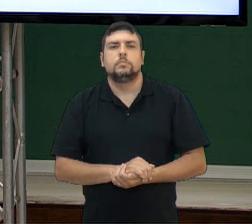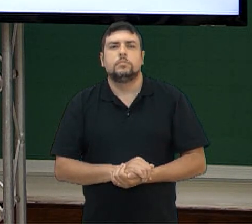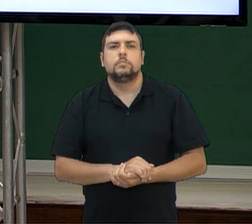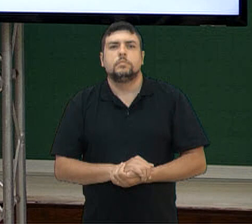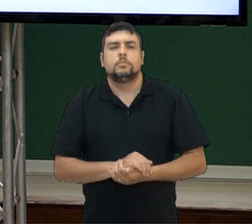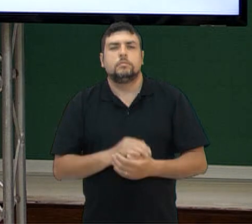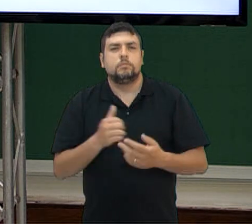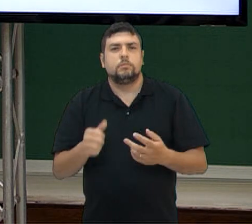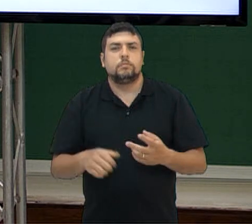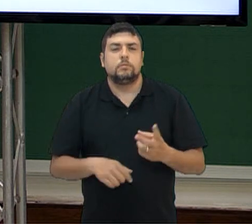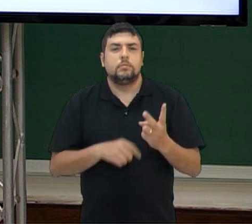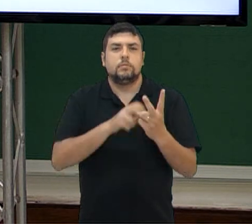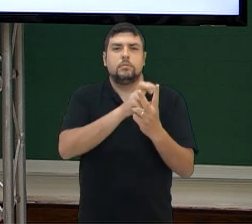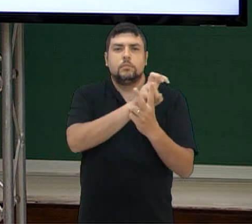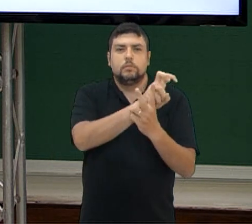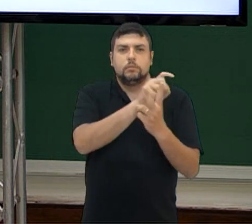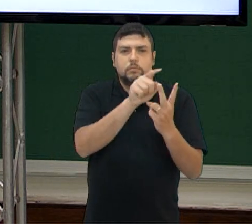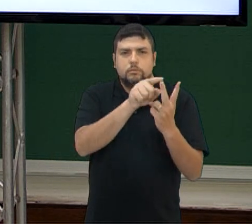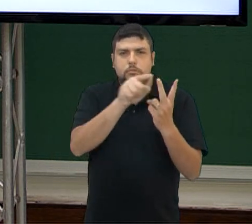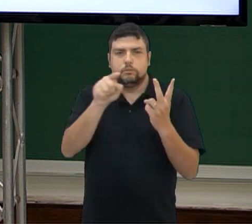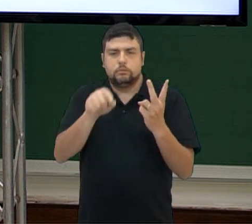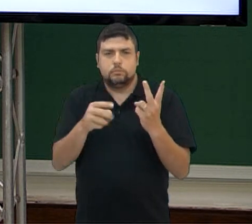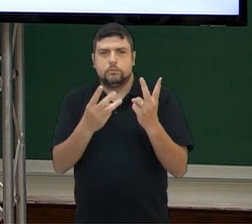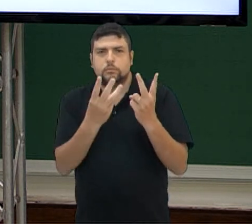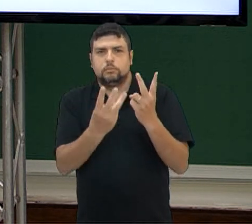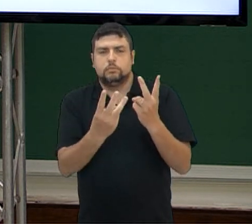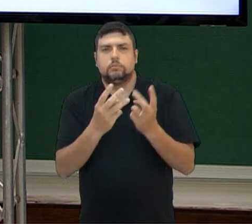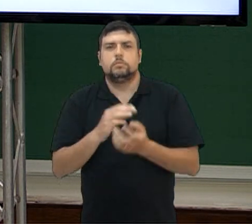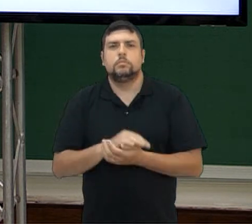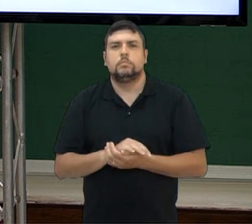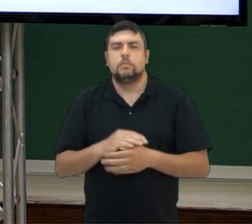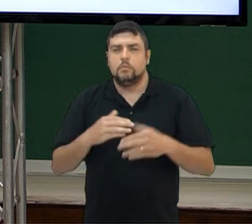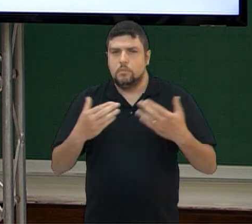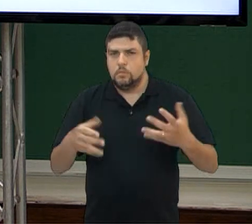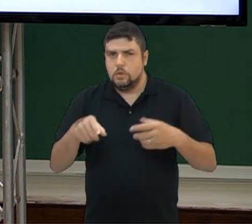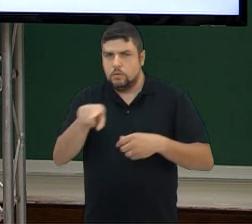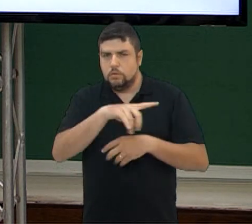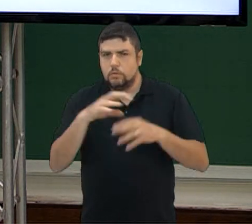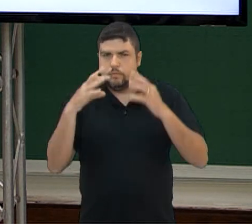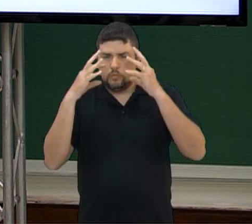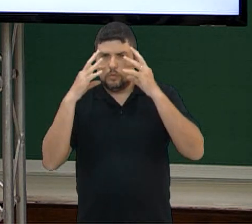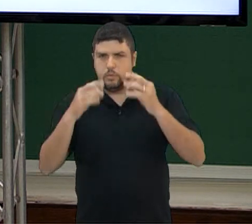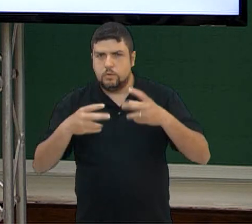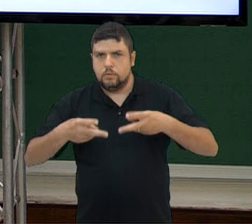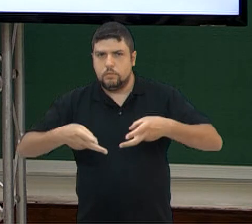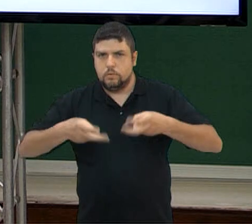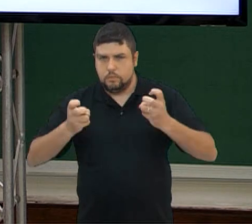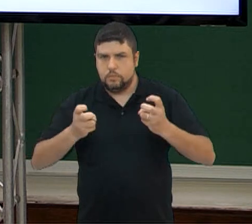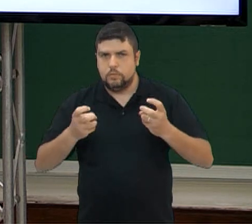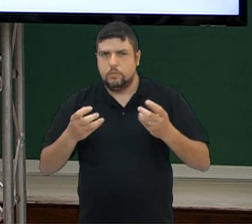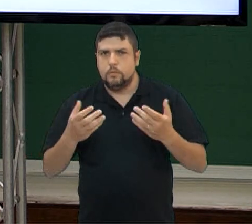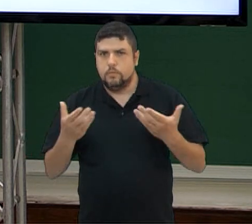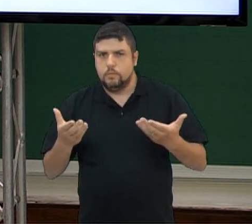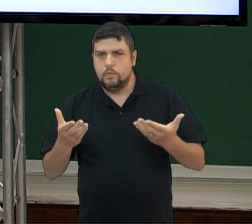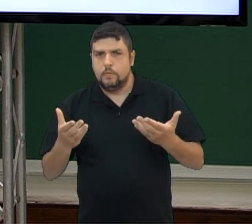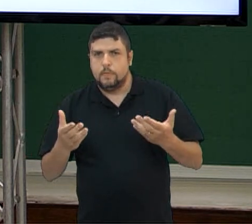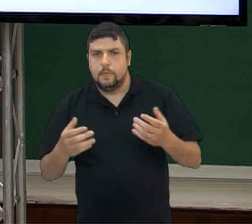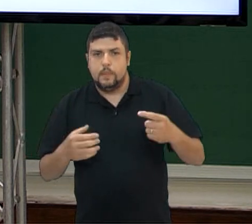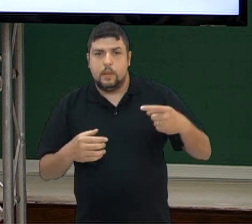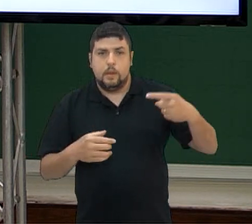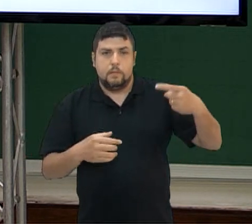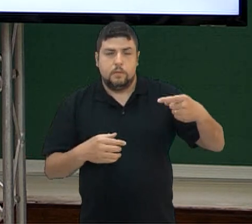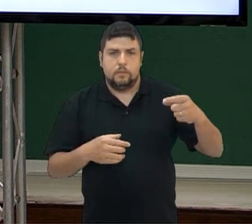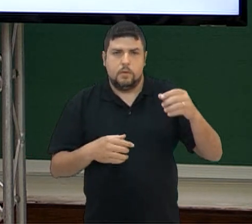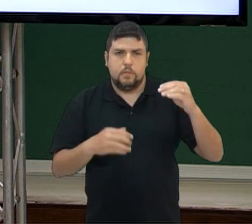Tranquilo, né? Se vocês estão prestando atenção, vocês estão percebendo que tanto na primeira propriedade, como na